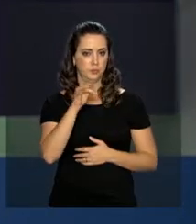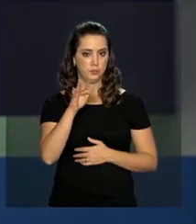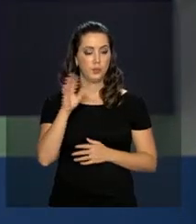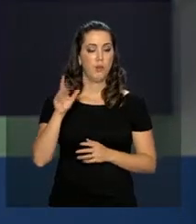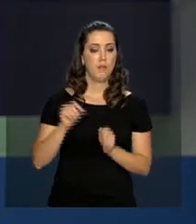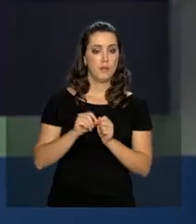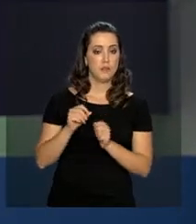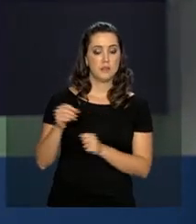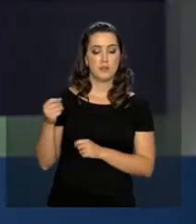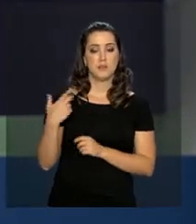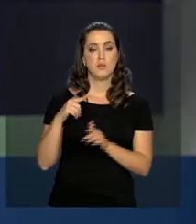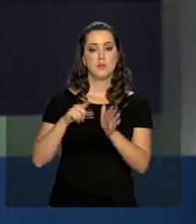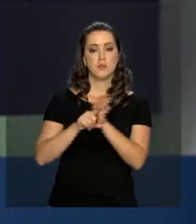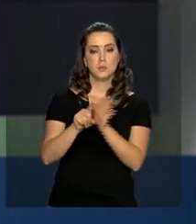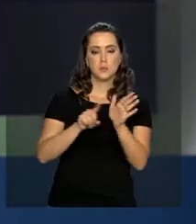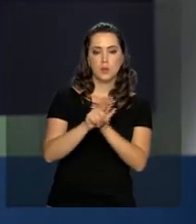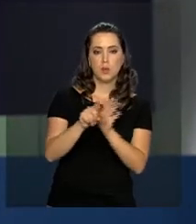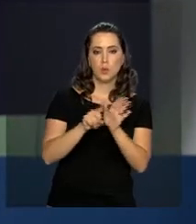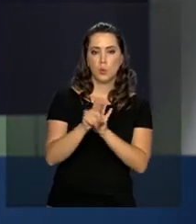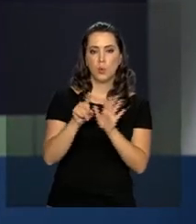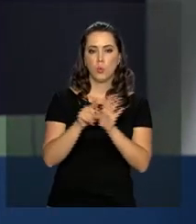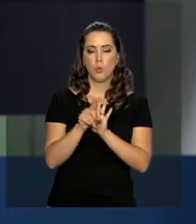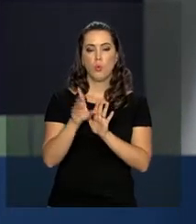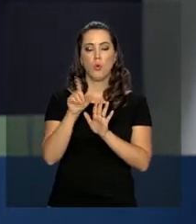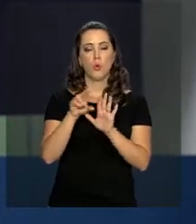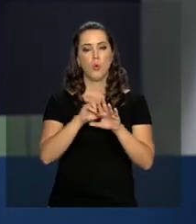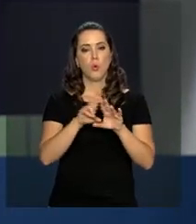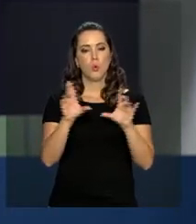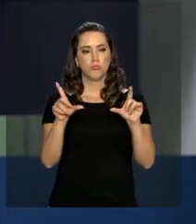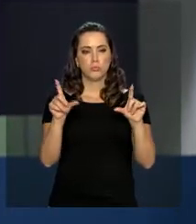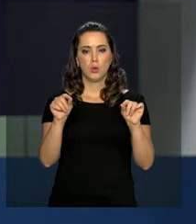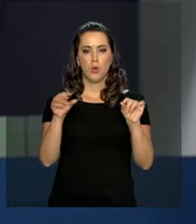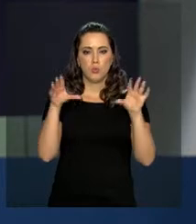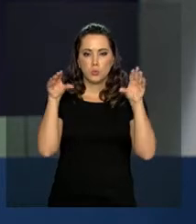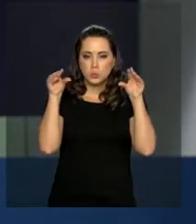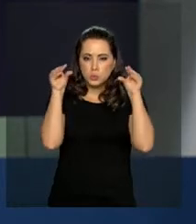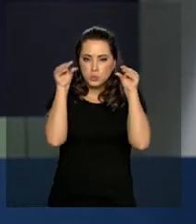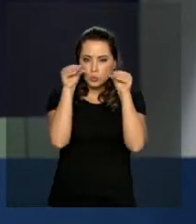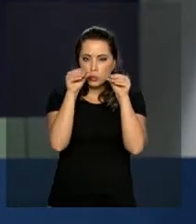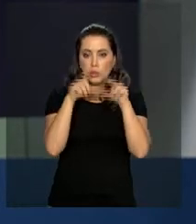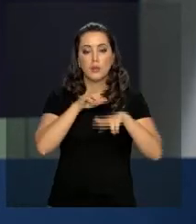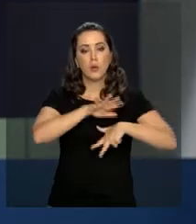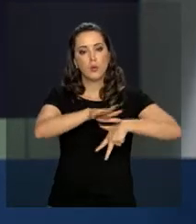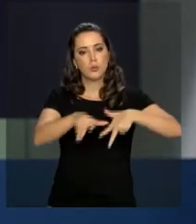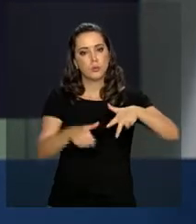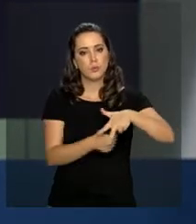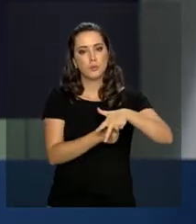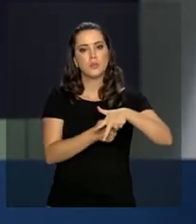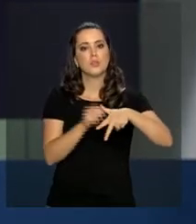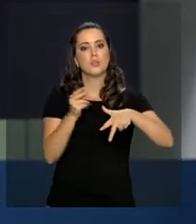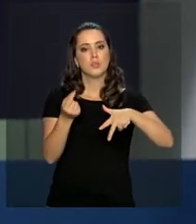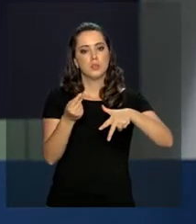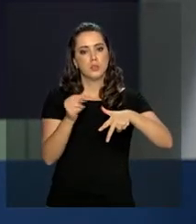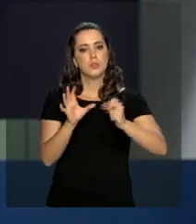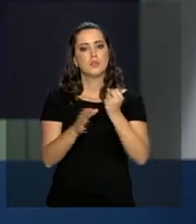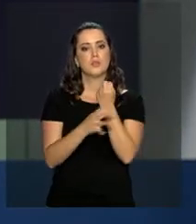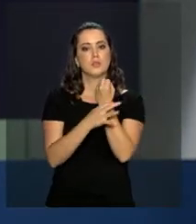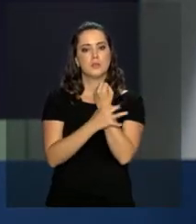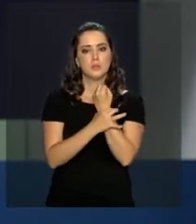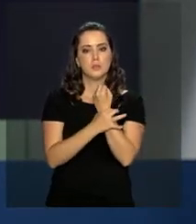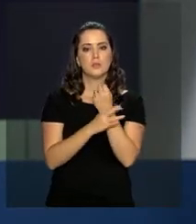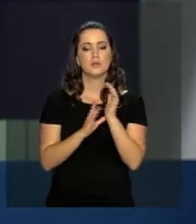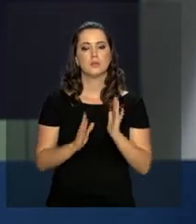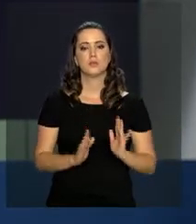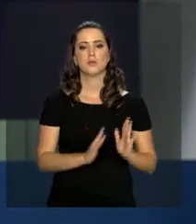realizou a operação escuridão que desvendou uma rede de corrupção que desviava recursos que seriam destinados para